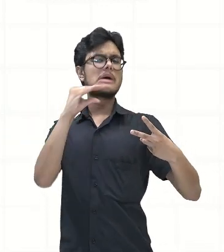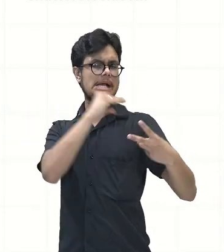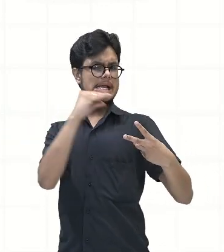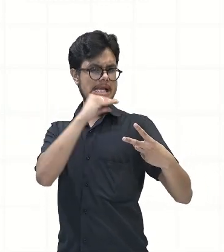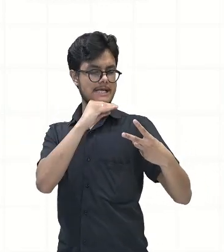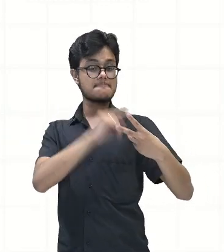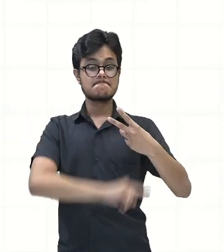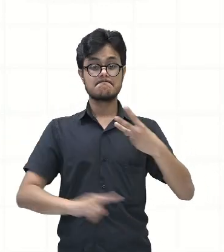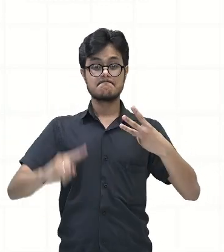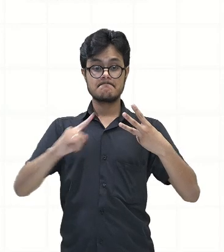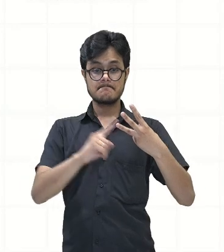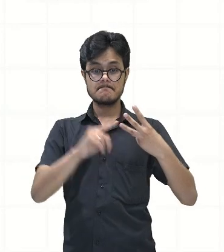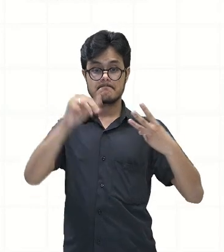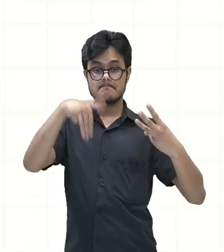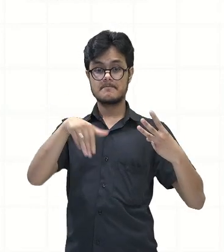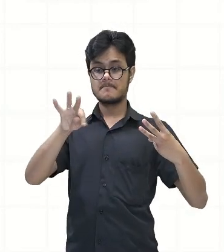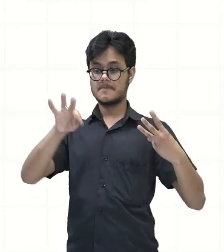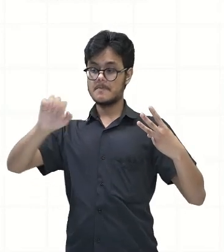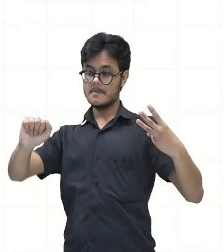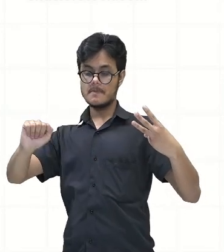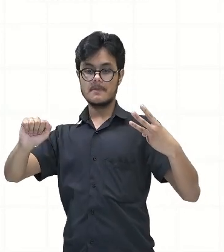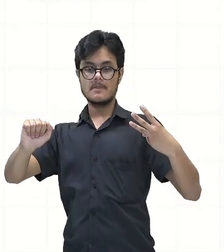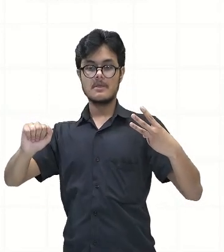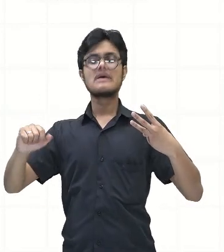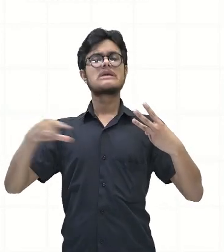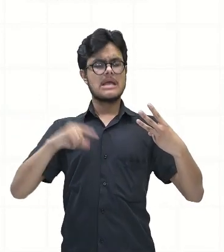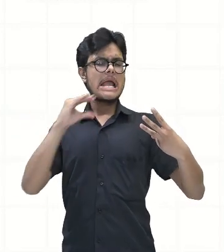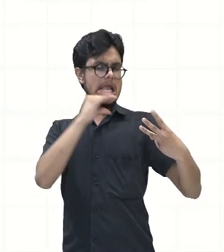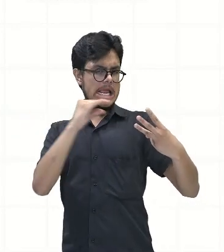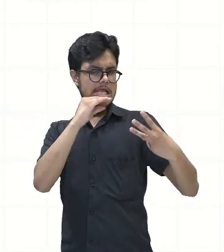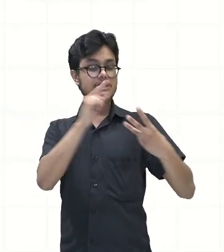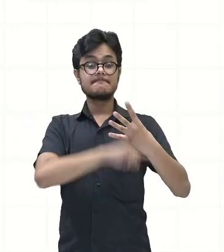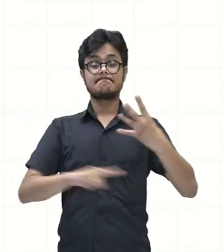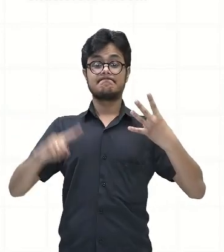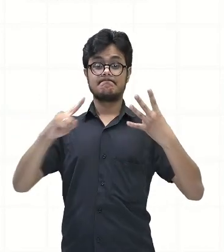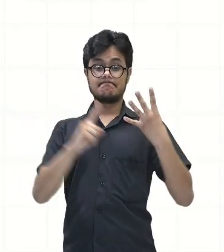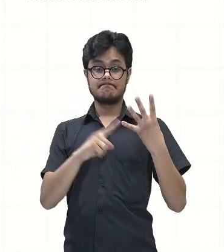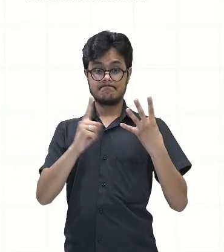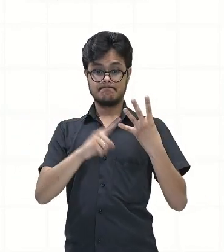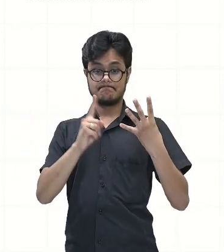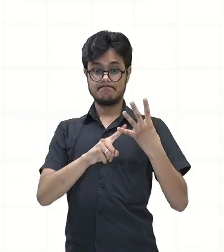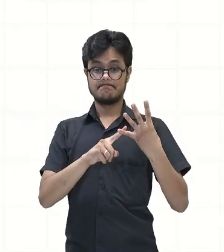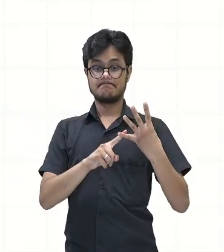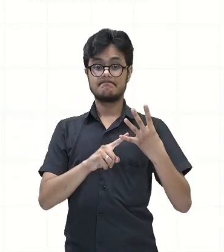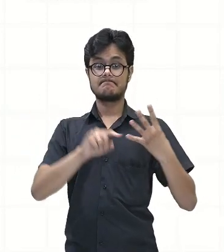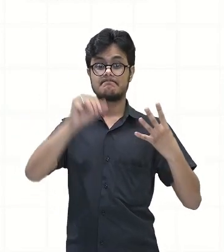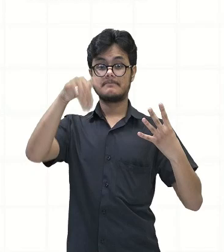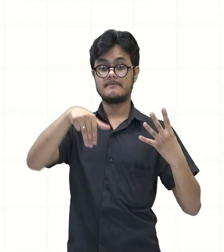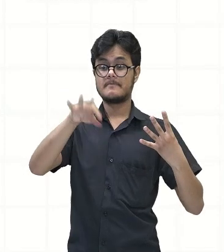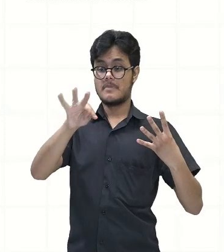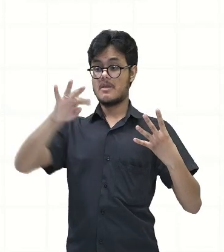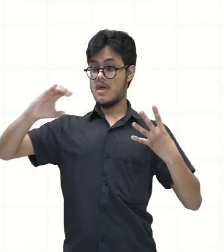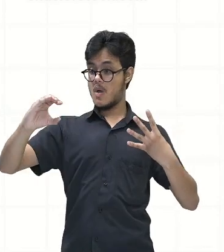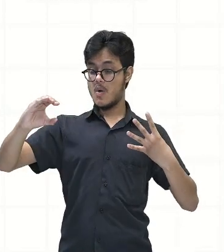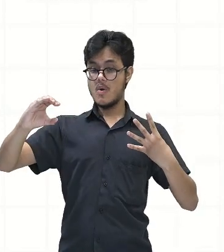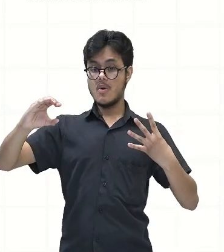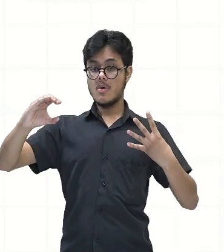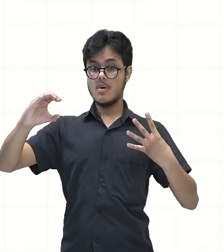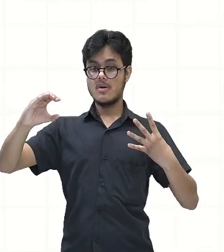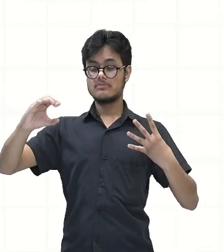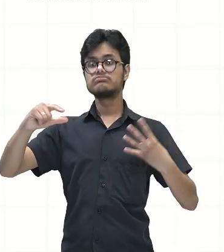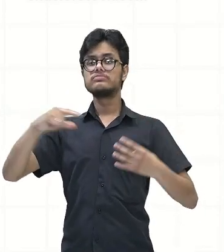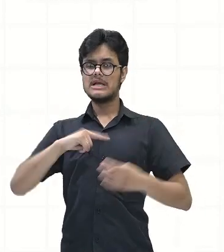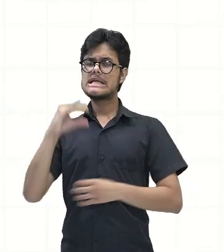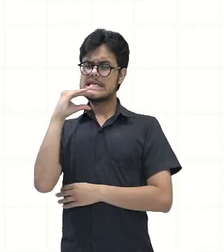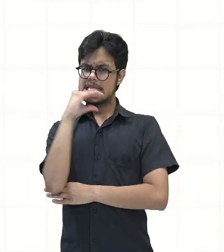massa tropical atlântica, também quente e úmida. A massa tropical continental, ela tem a característica de ser